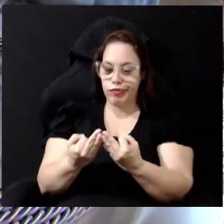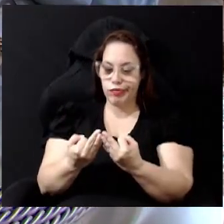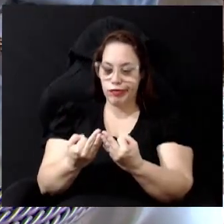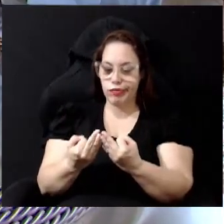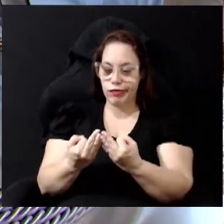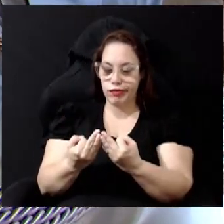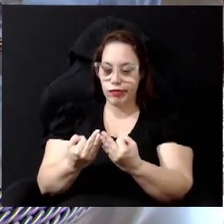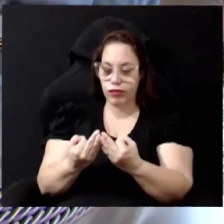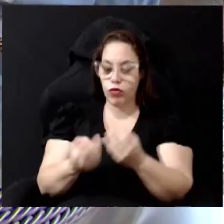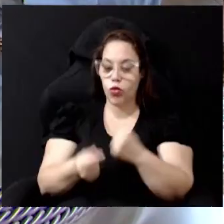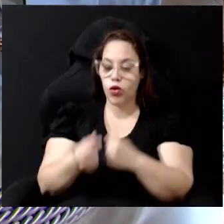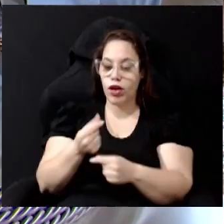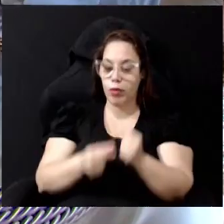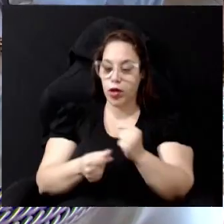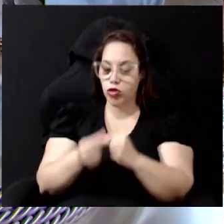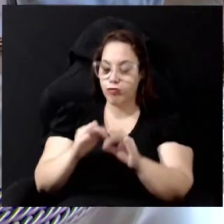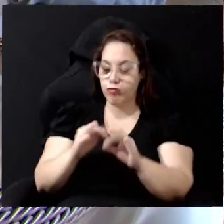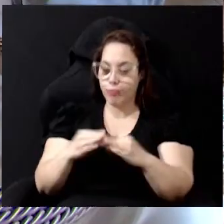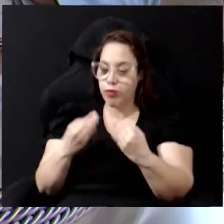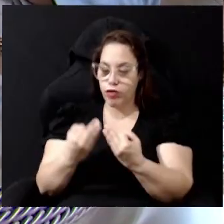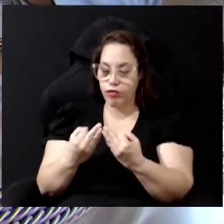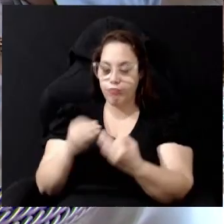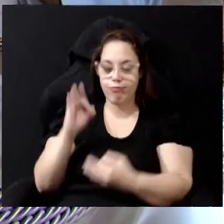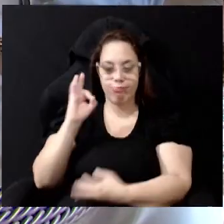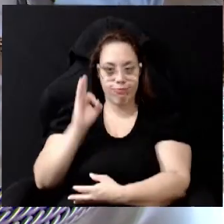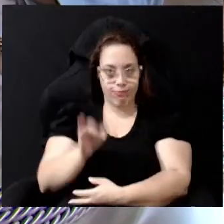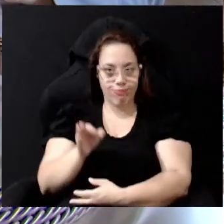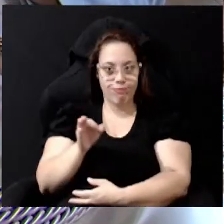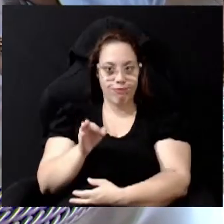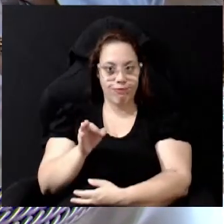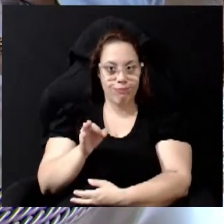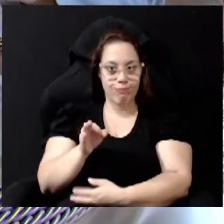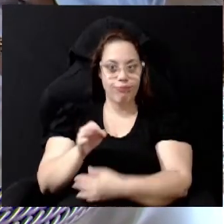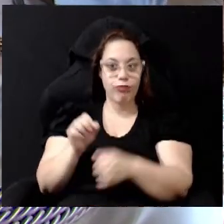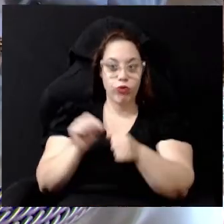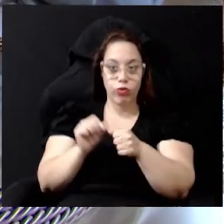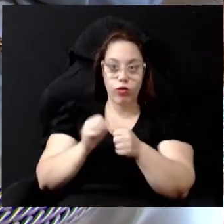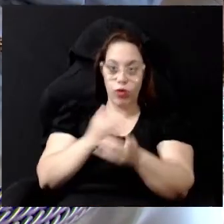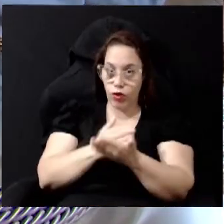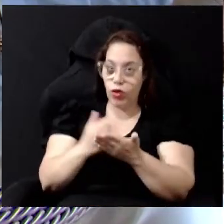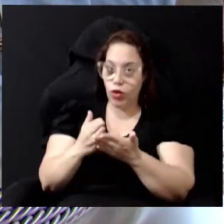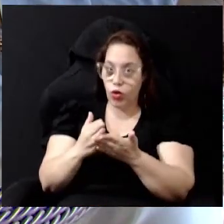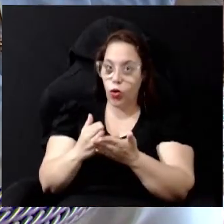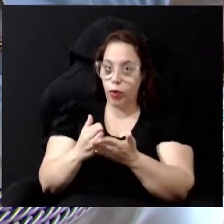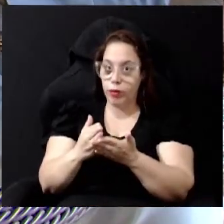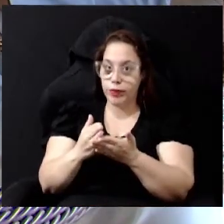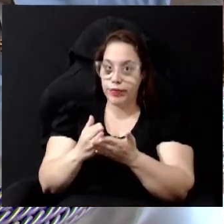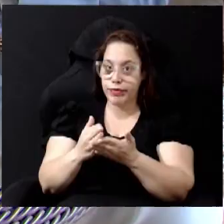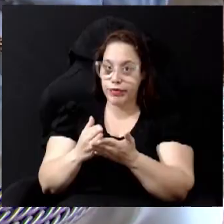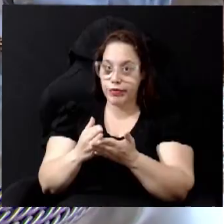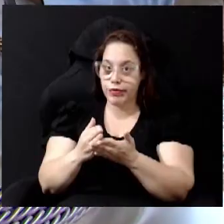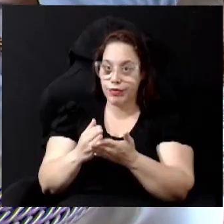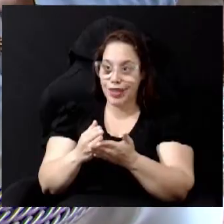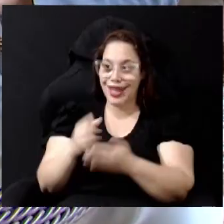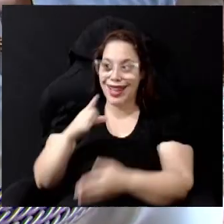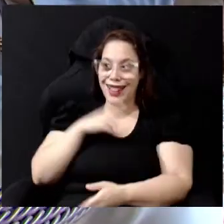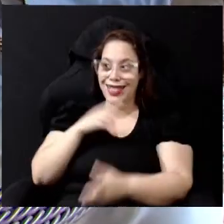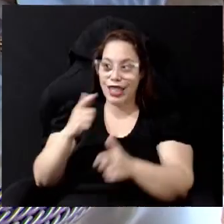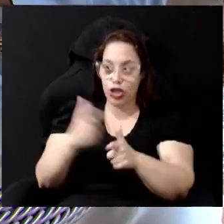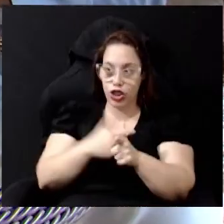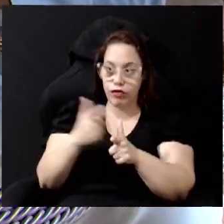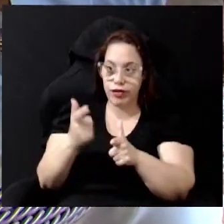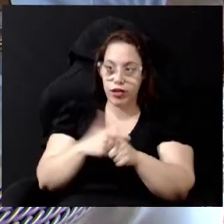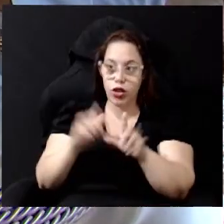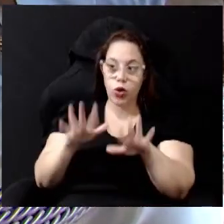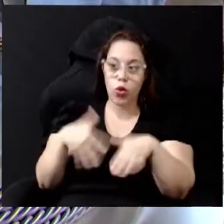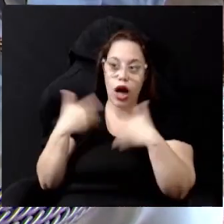familiar, é ideal. É ideal que ela faça isso, que ela comece por aí. Tem dívidas? Tenho. Quais são as dívidas? Qual é o